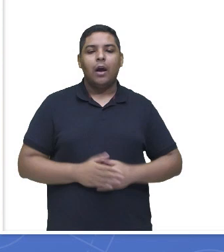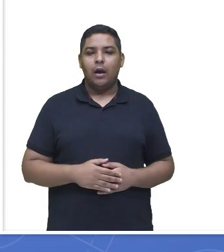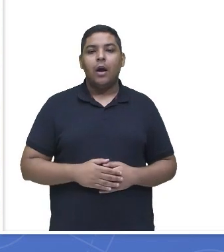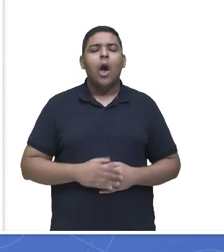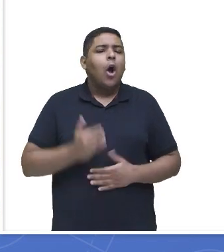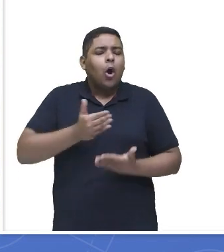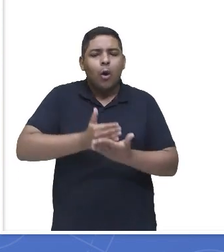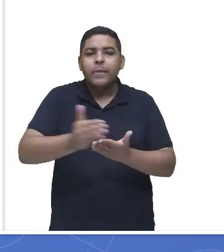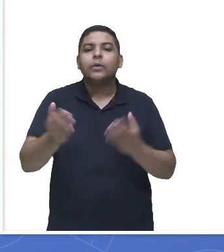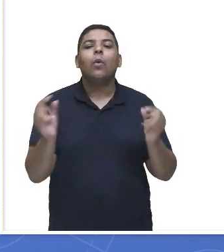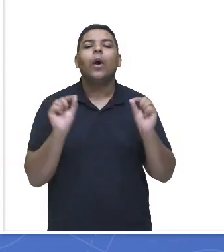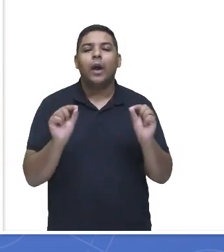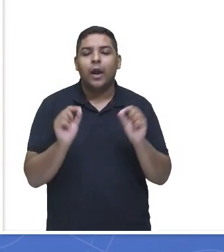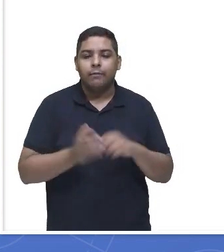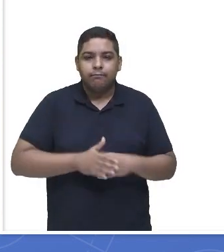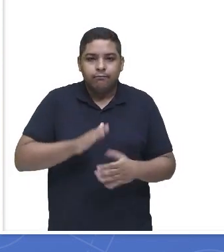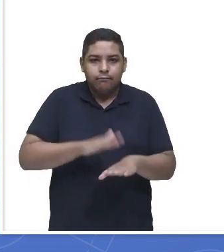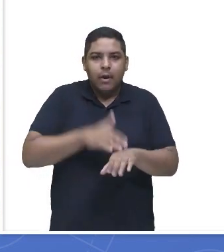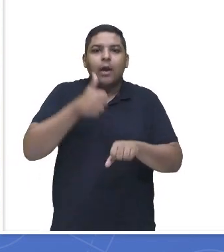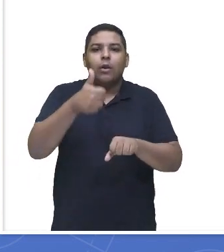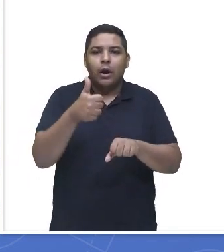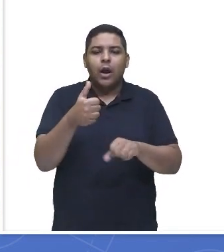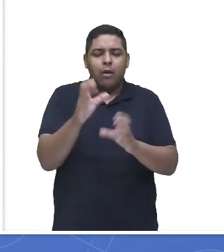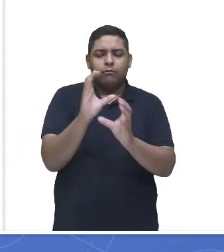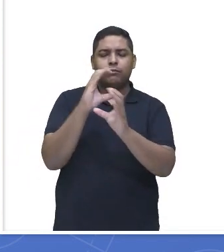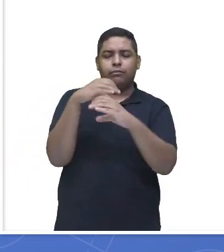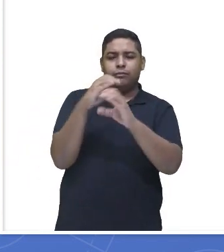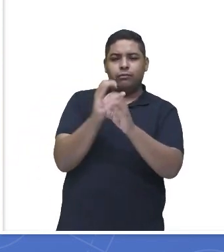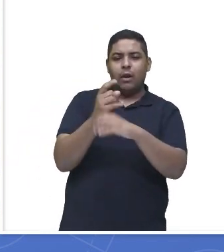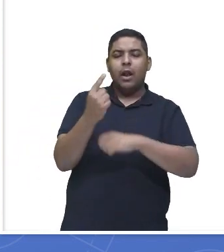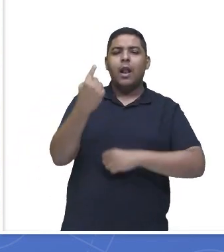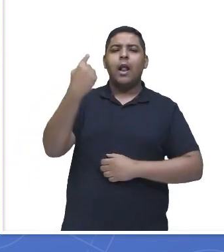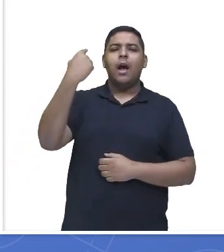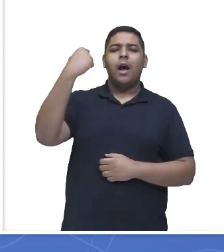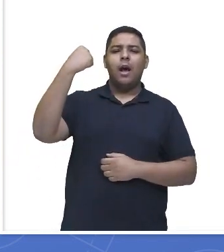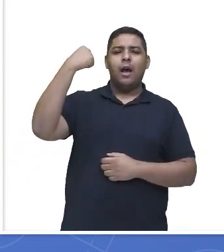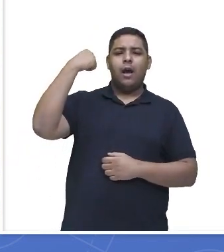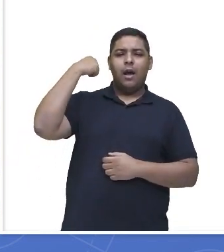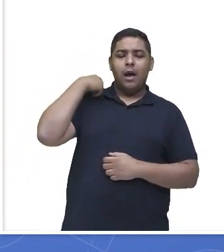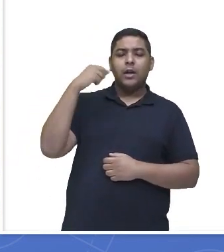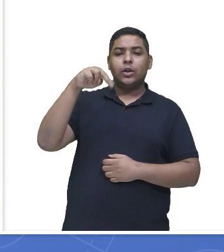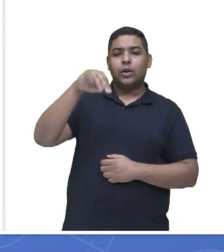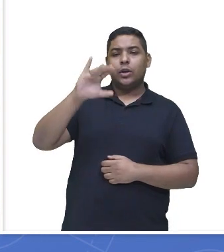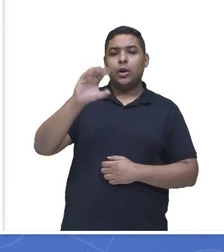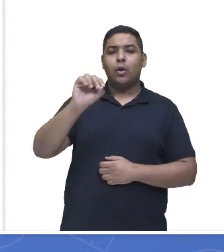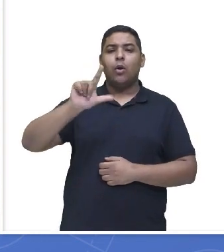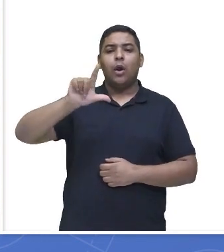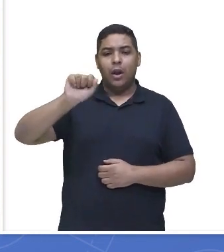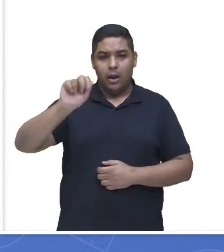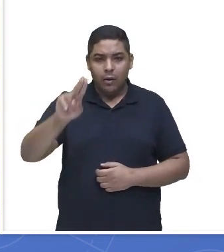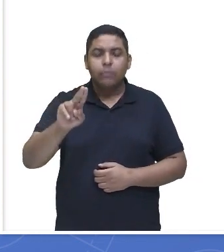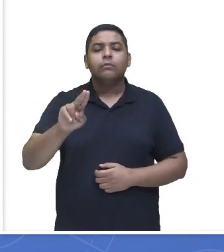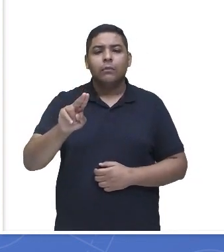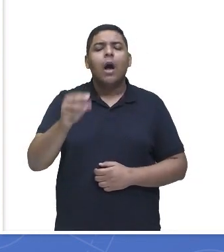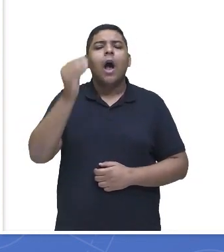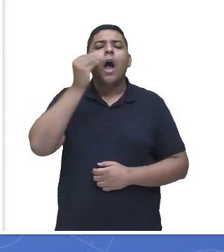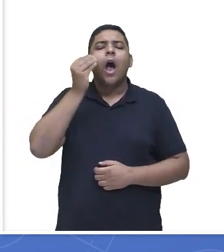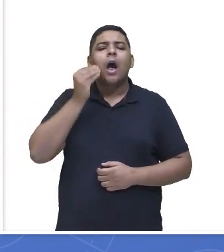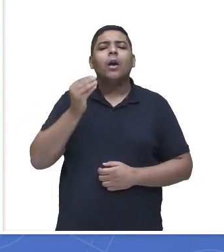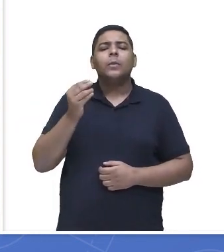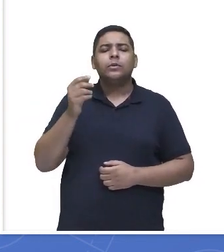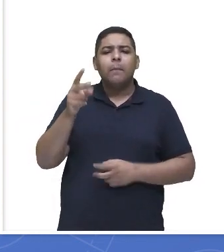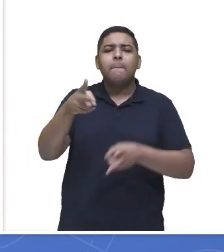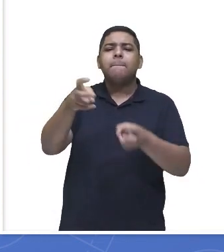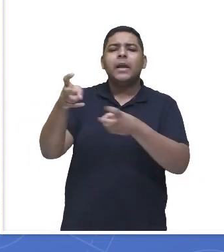o telescópio, eu vou lá em Nicolau Copérnico, pego as ideias, pego os estudos de Copérnico e começo a perceber